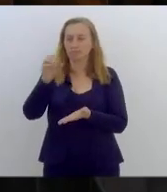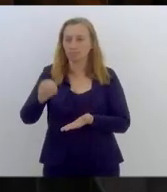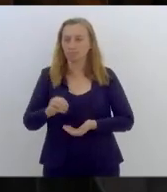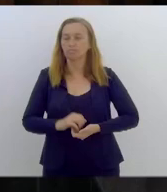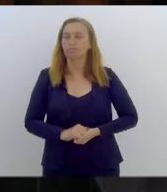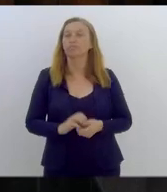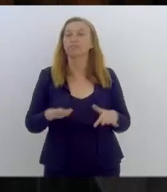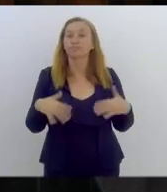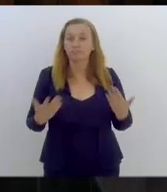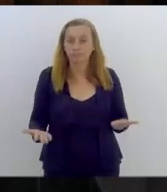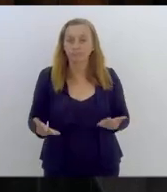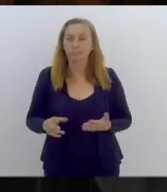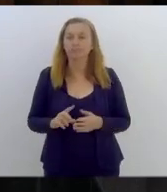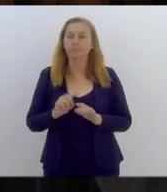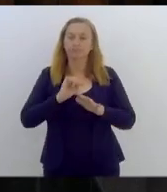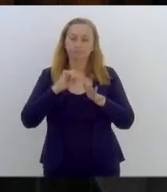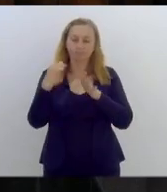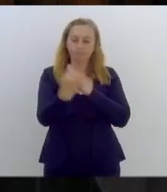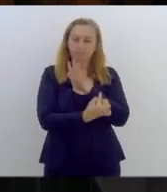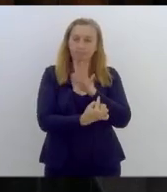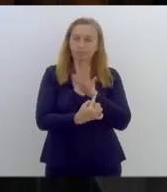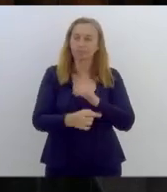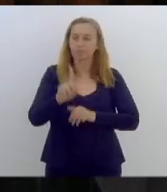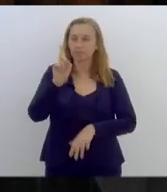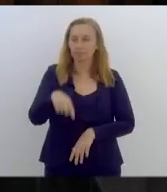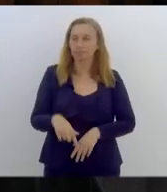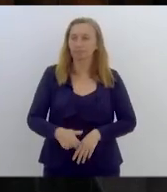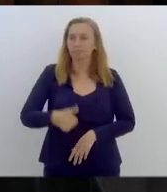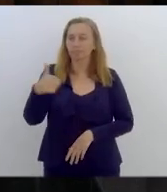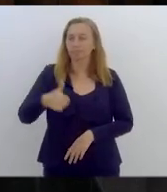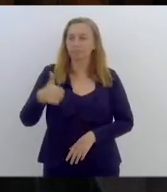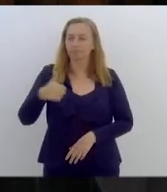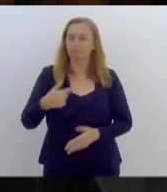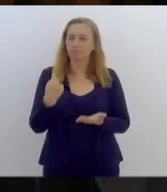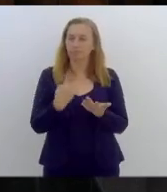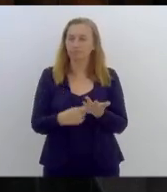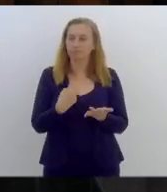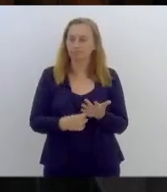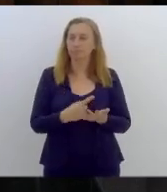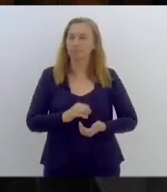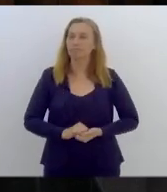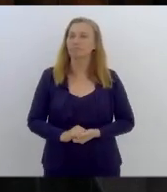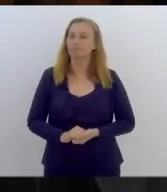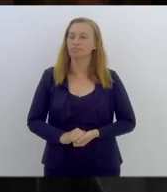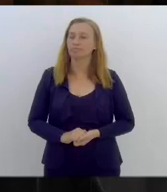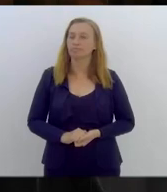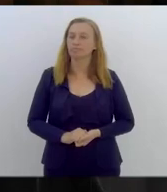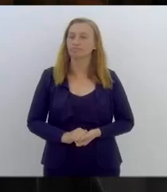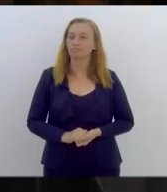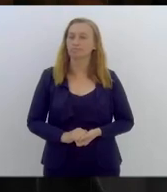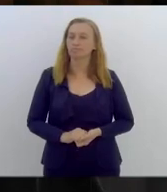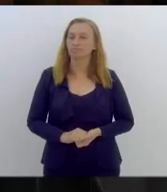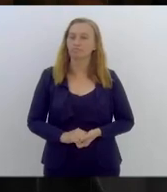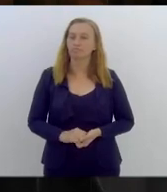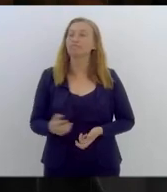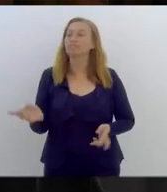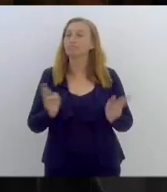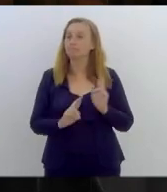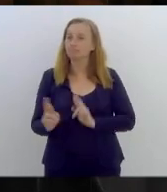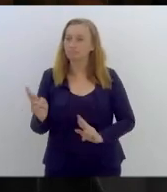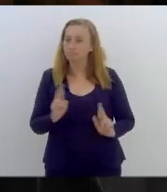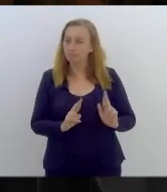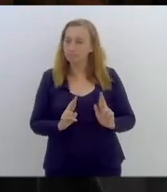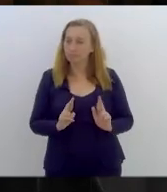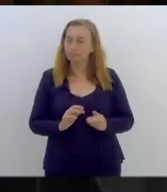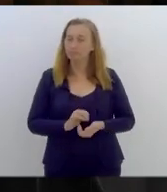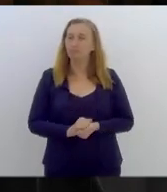Então esse é o primeiro termo de acordo em relação